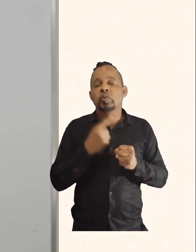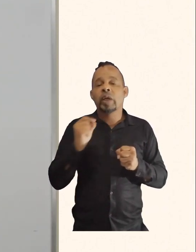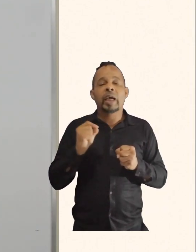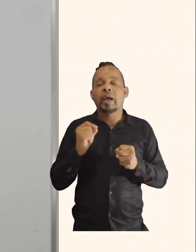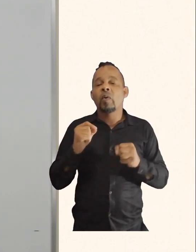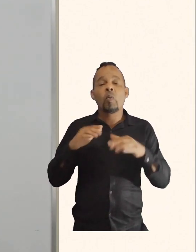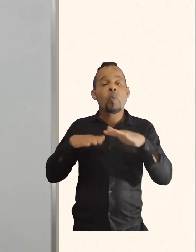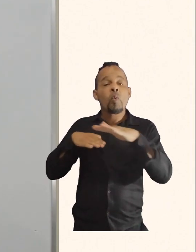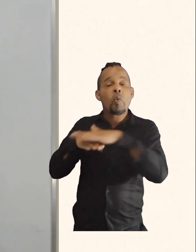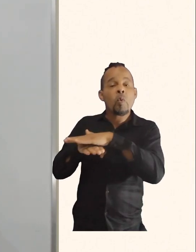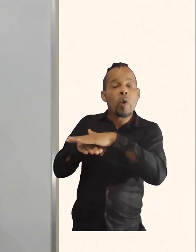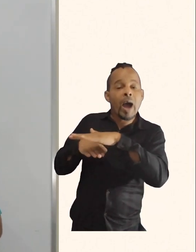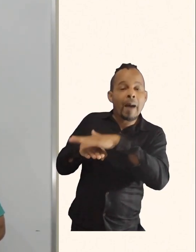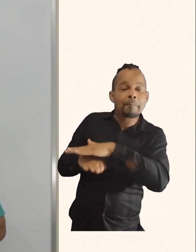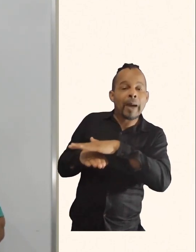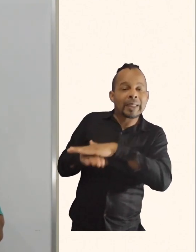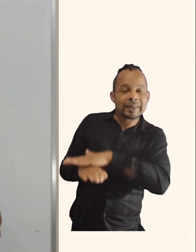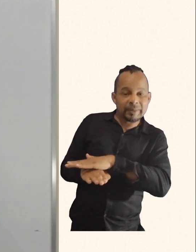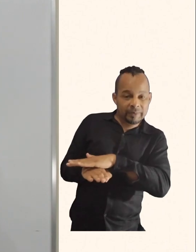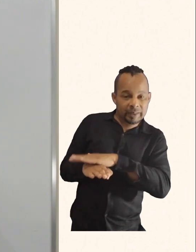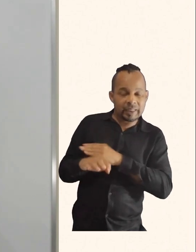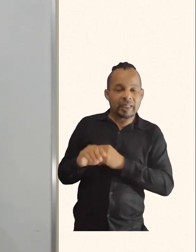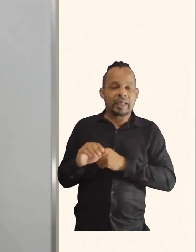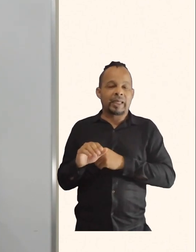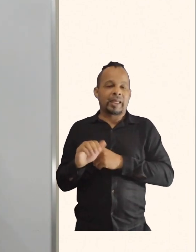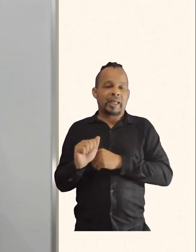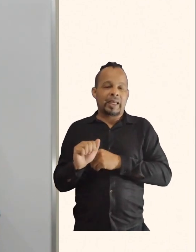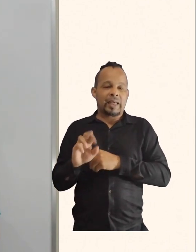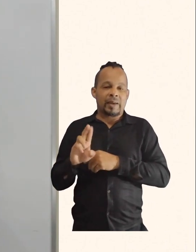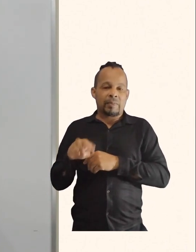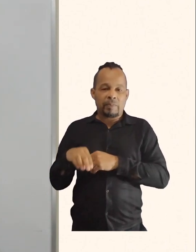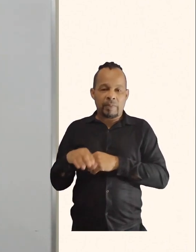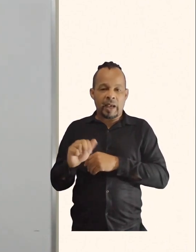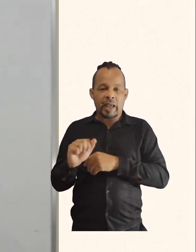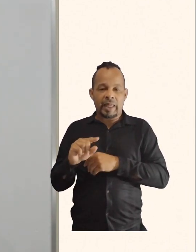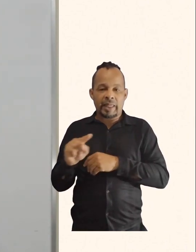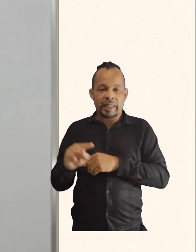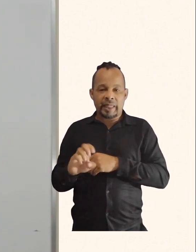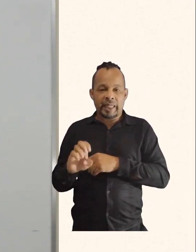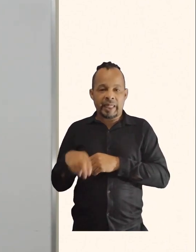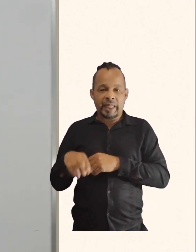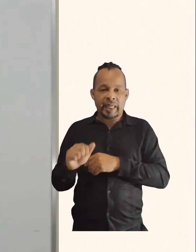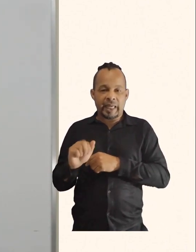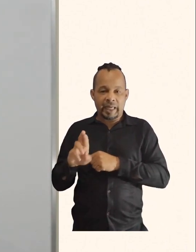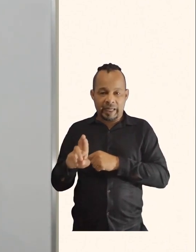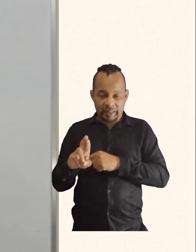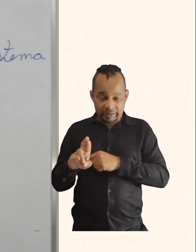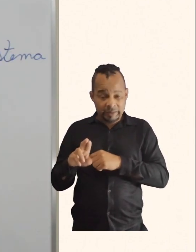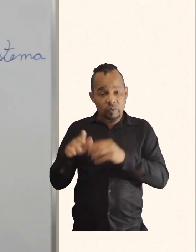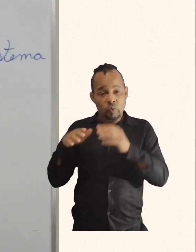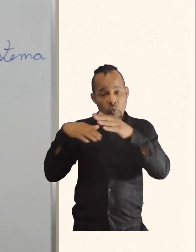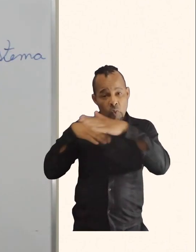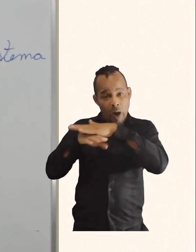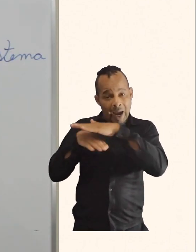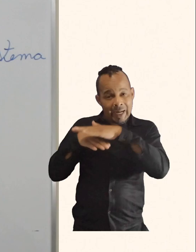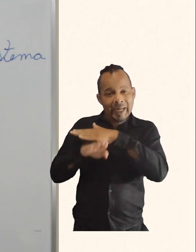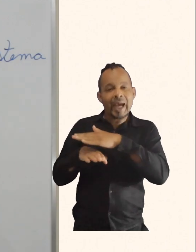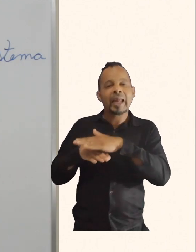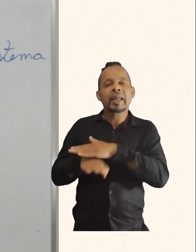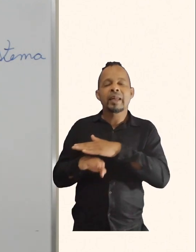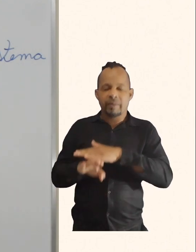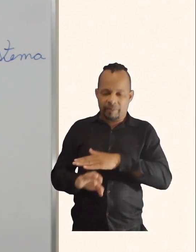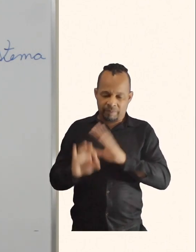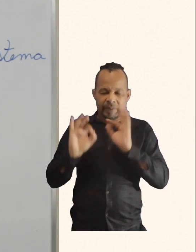tá? O termo energia potencial está ligado à energia armazenada.